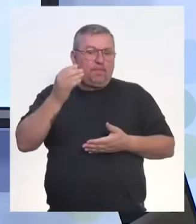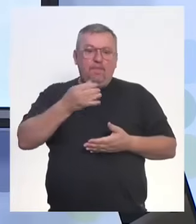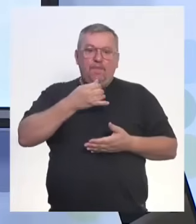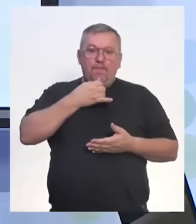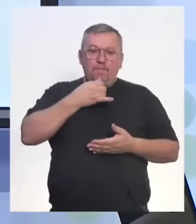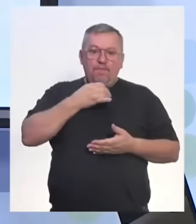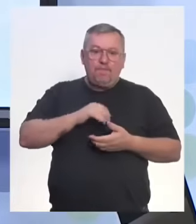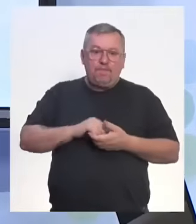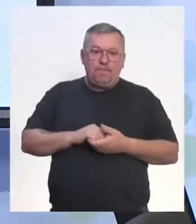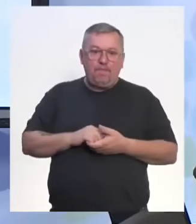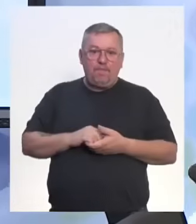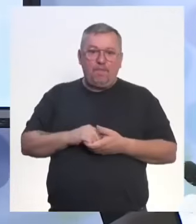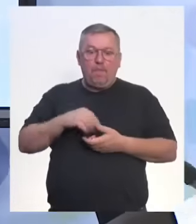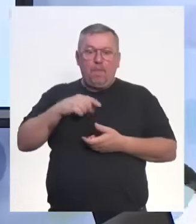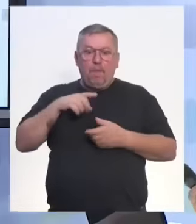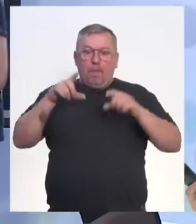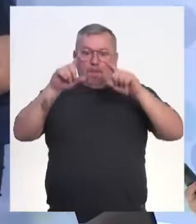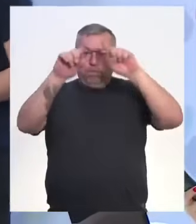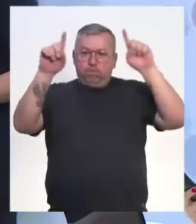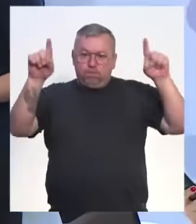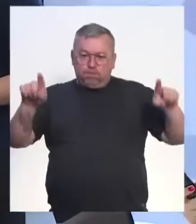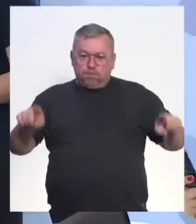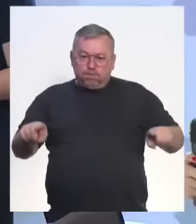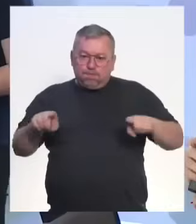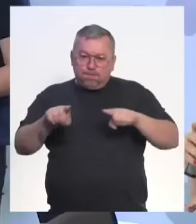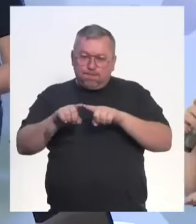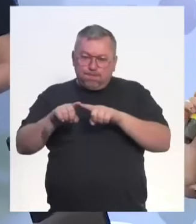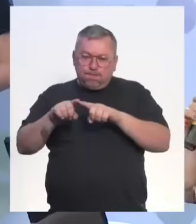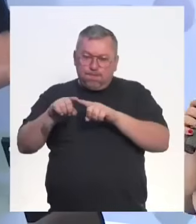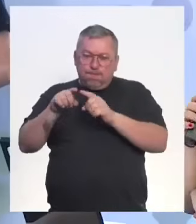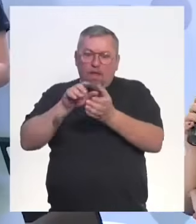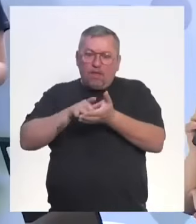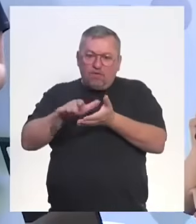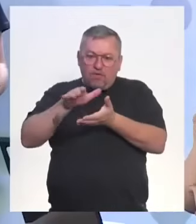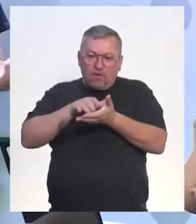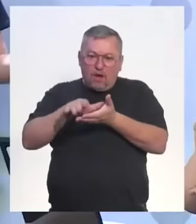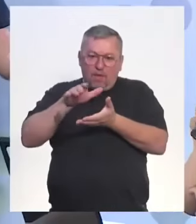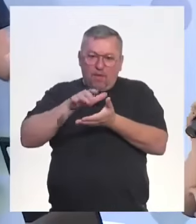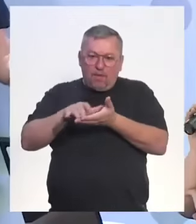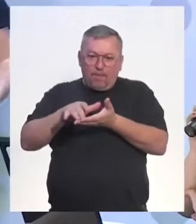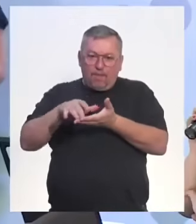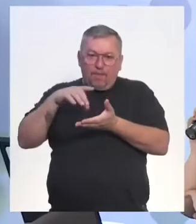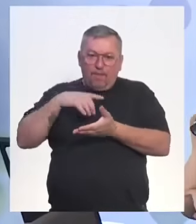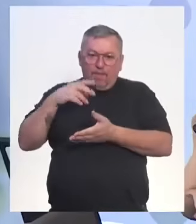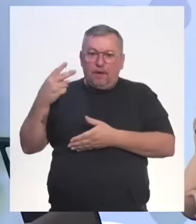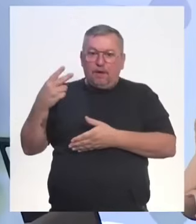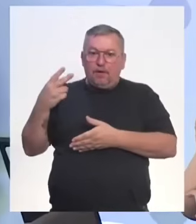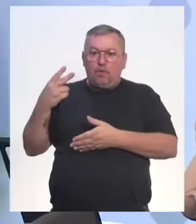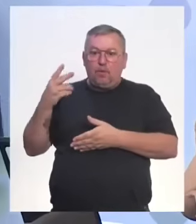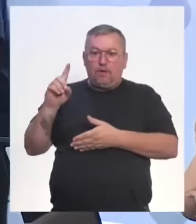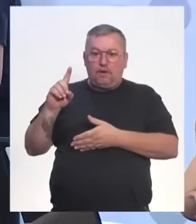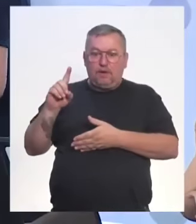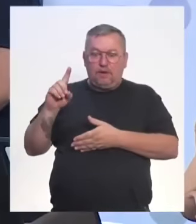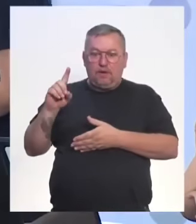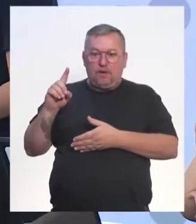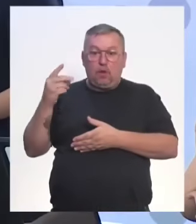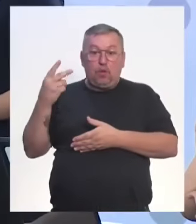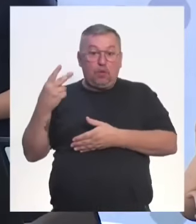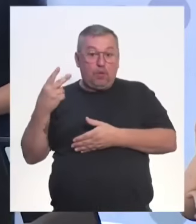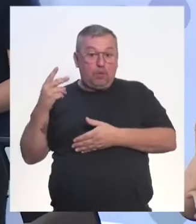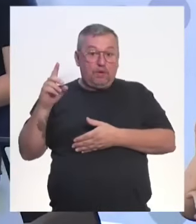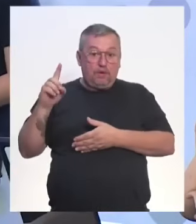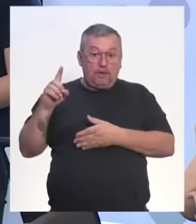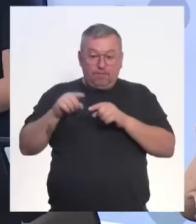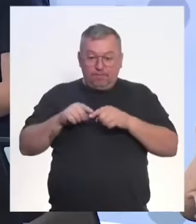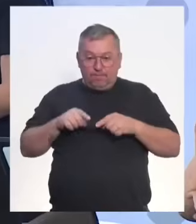exemplo, estou aqui numa lousa digital, né, Ale? Então, essa lousa digital, ela tem 2 dimensões, né? Digamos assim, essa